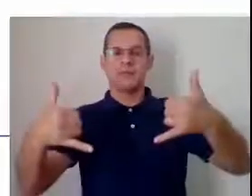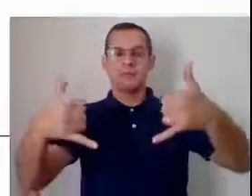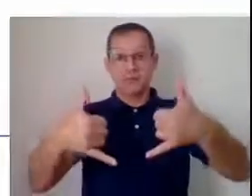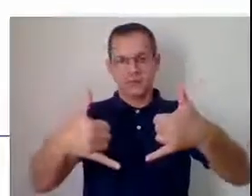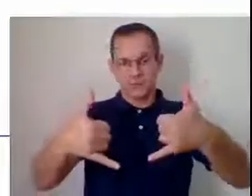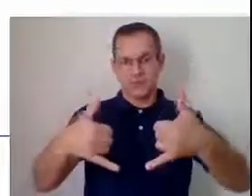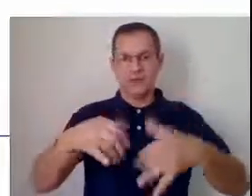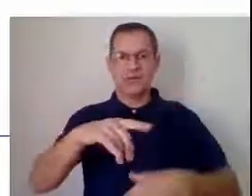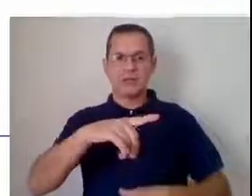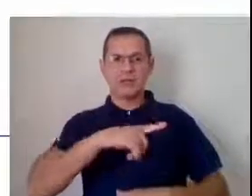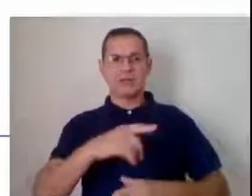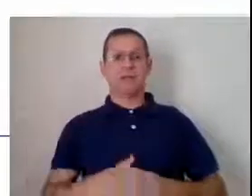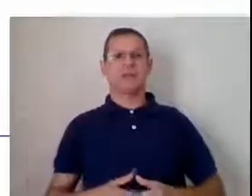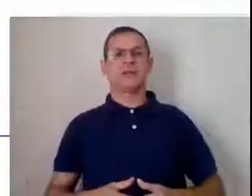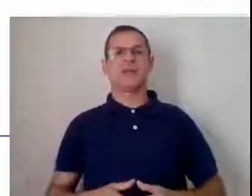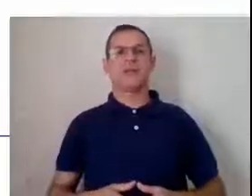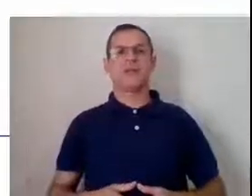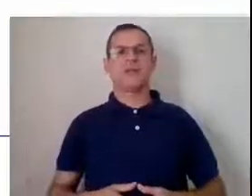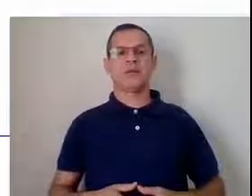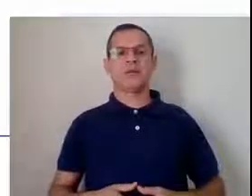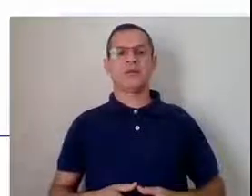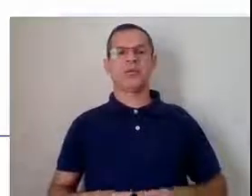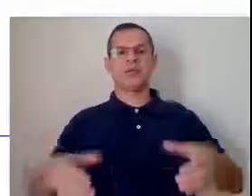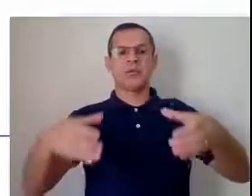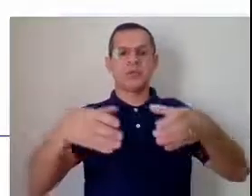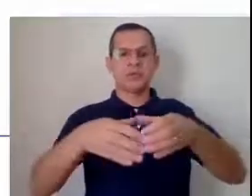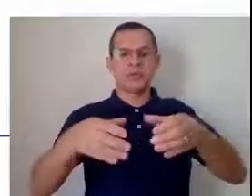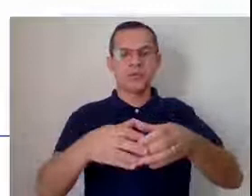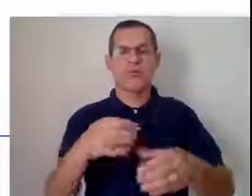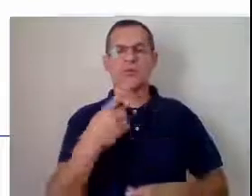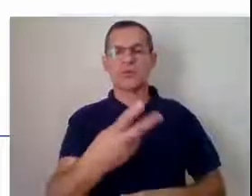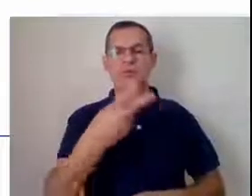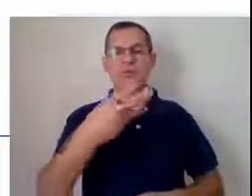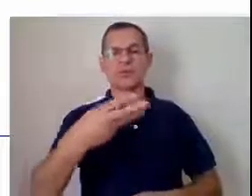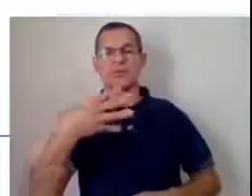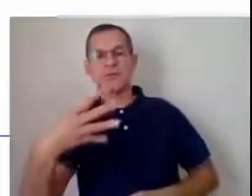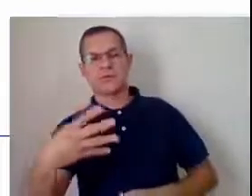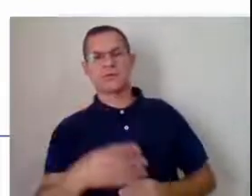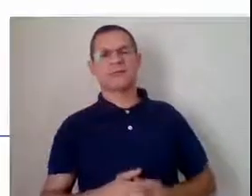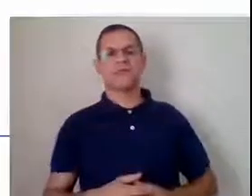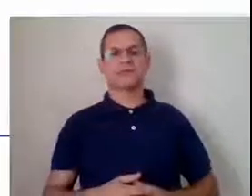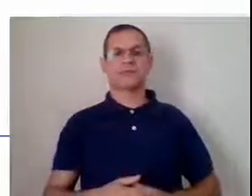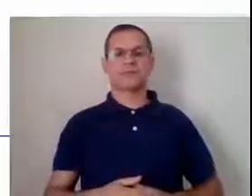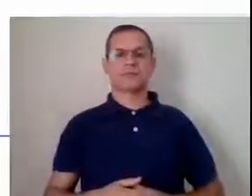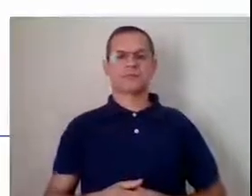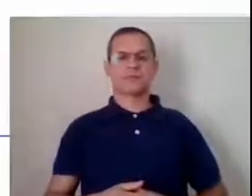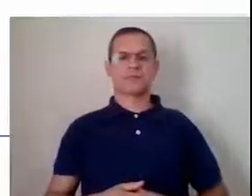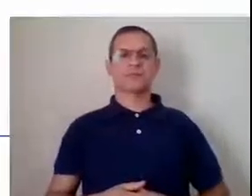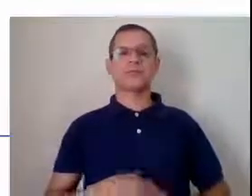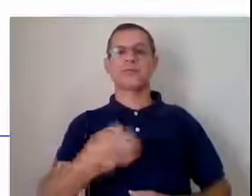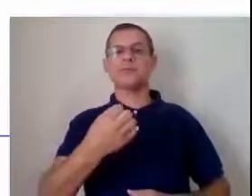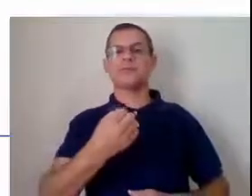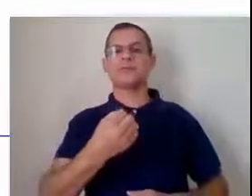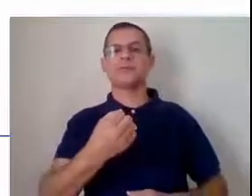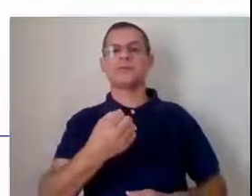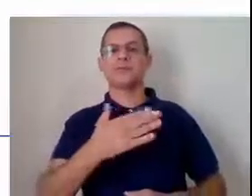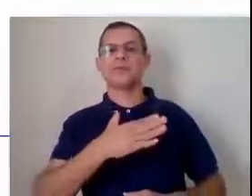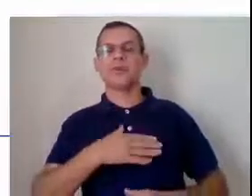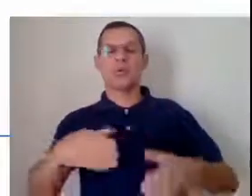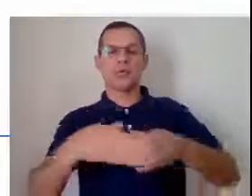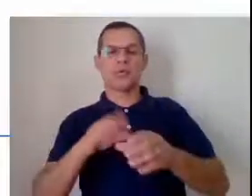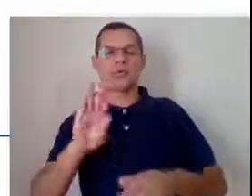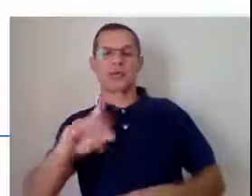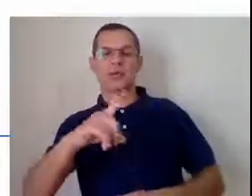que denota os elementos daquele conjunto, 1, 2, 3, 4. No meu conjunto B, eu